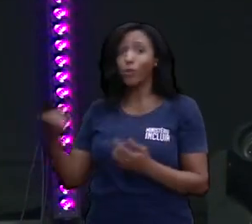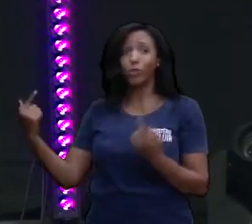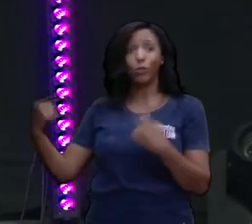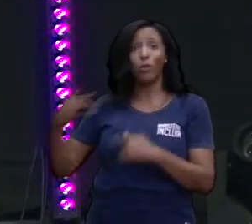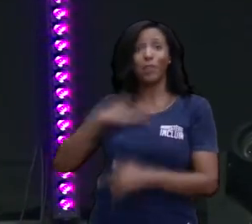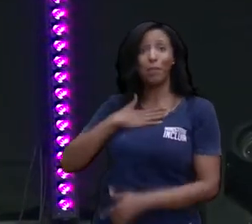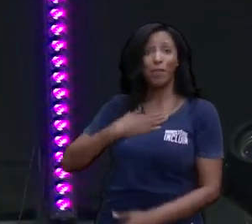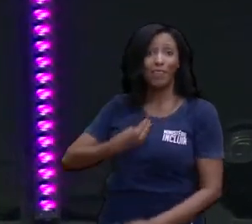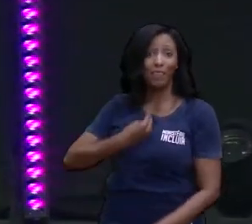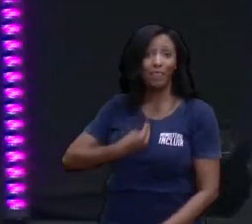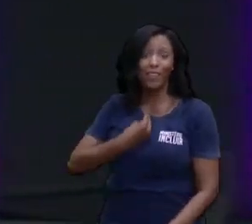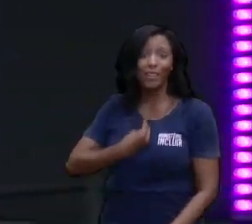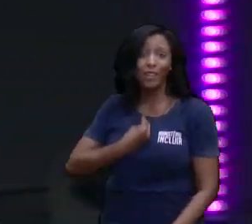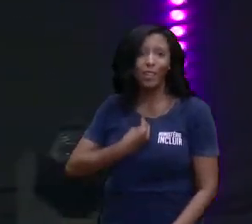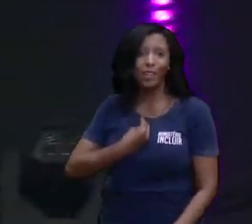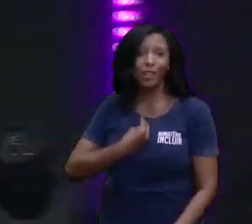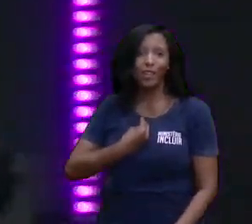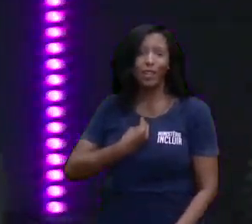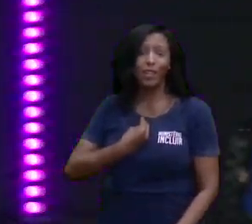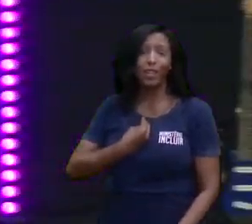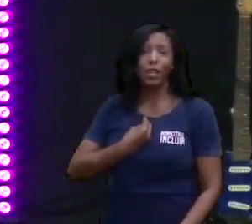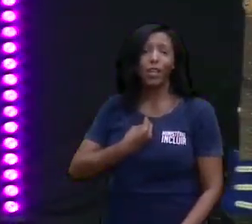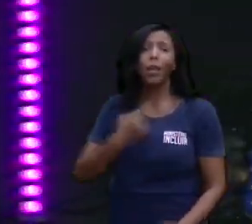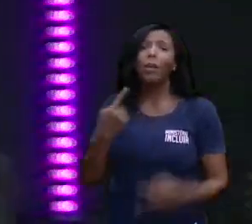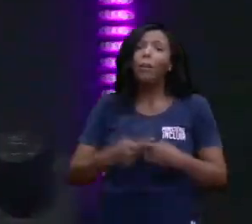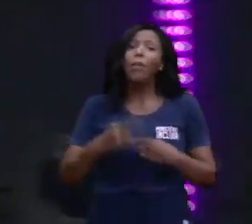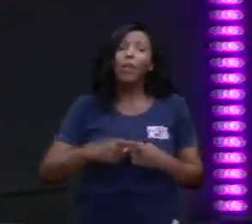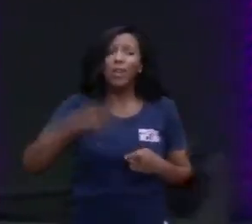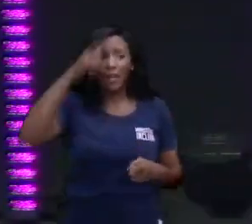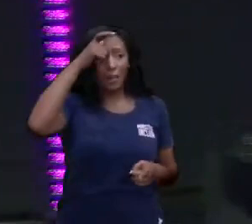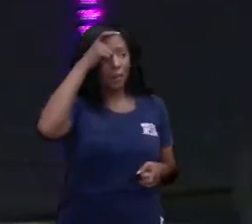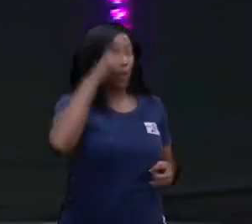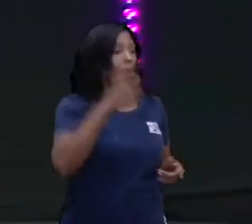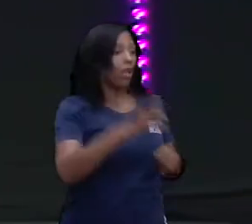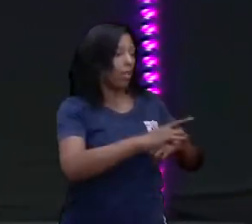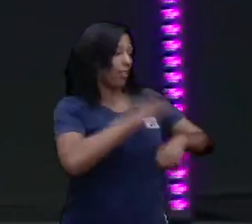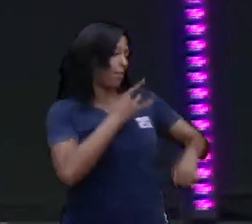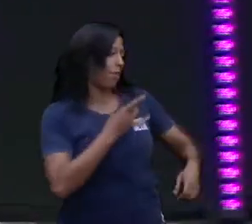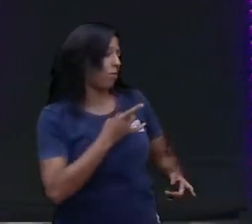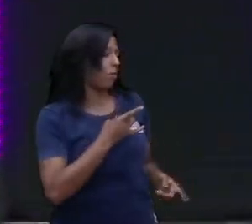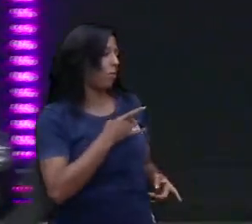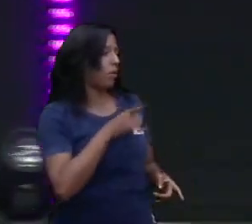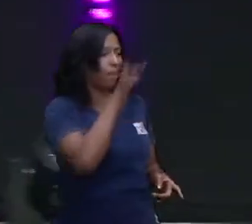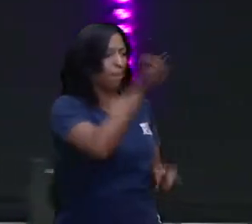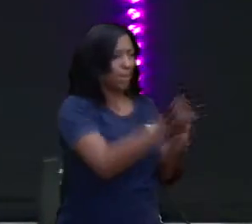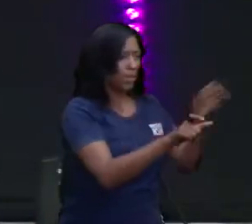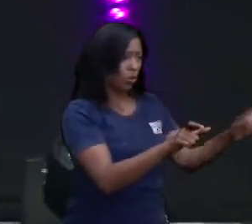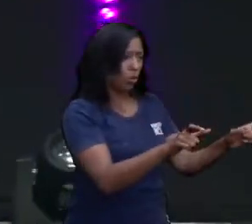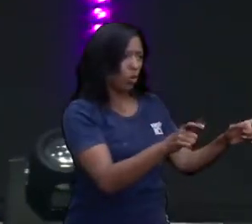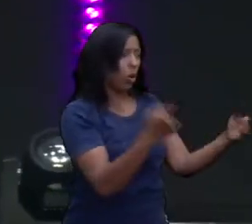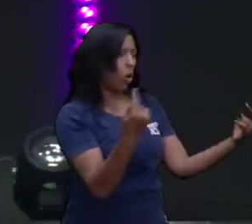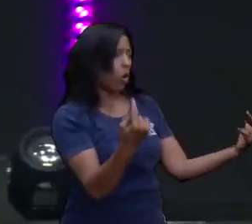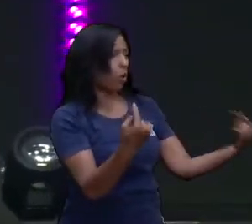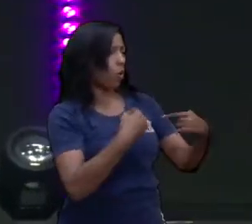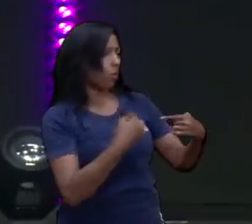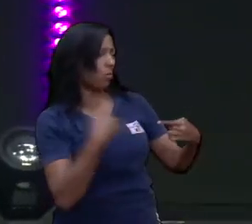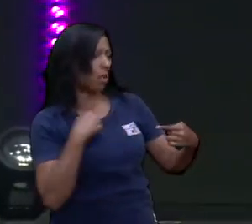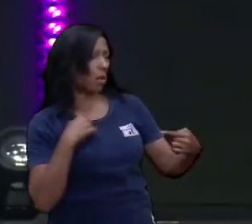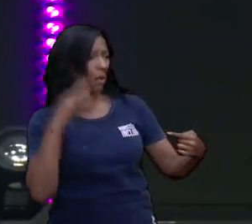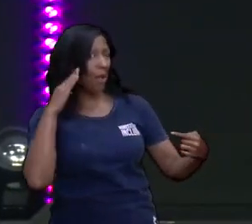e se não eu transforma alguém meu inimigo transformar alguém em Meu Alvo meu objeto de